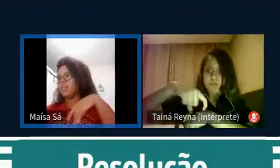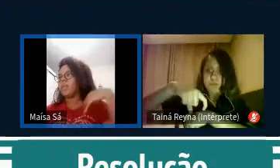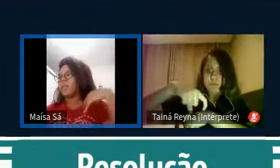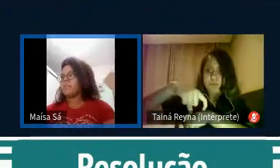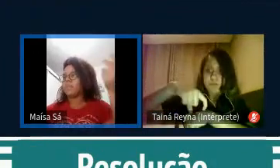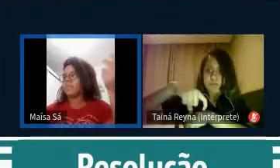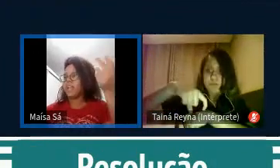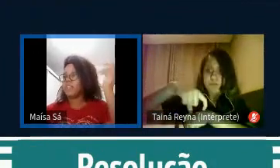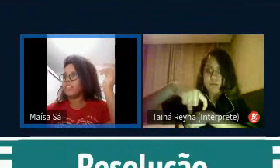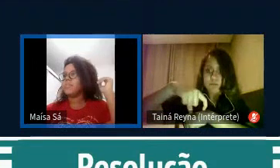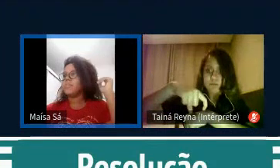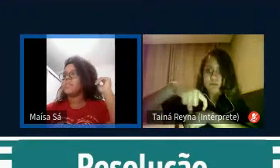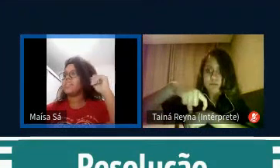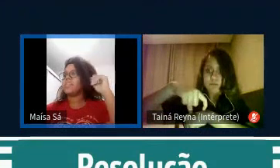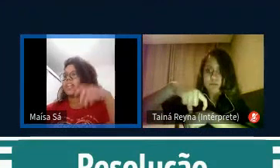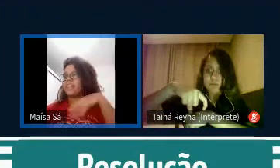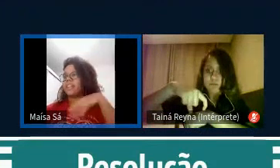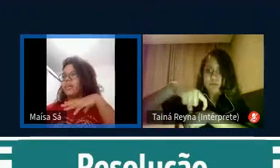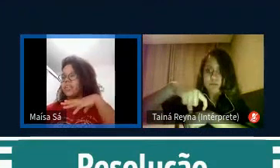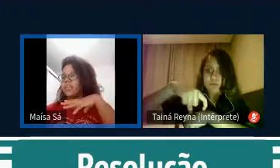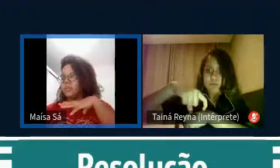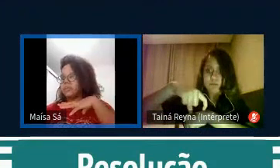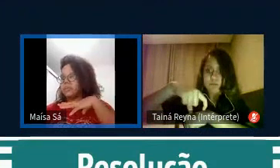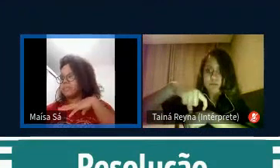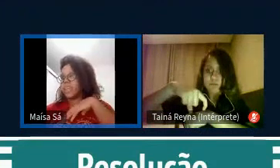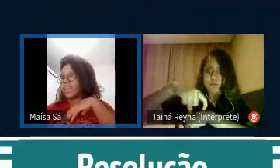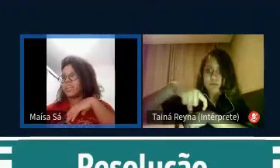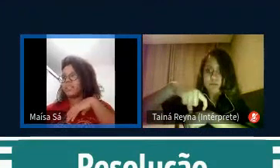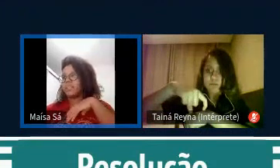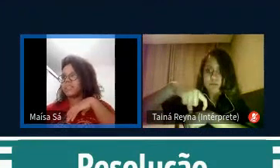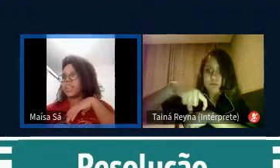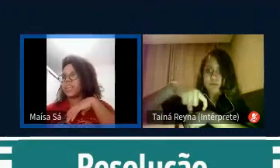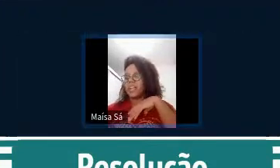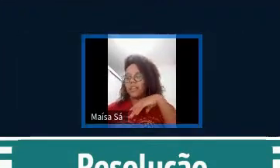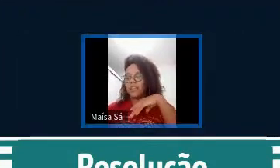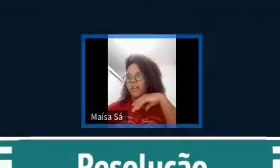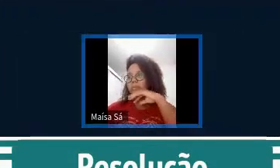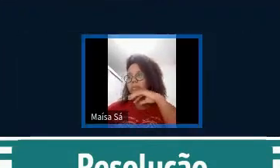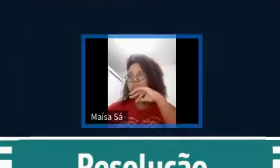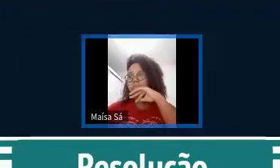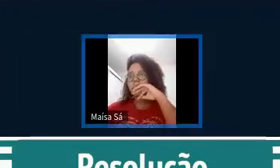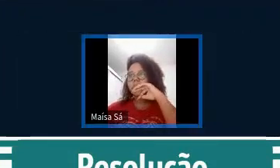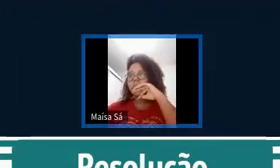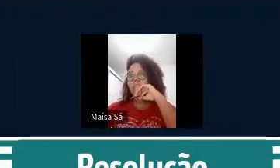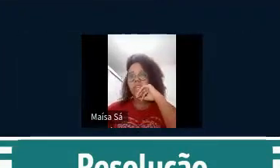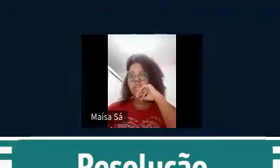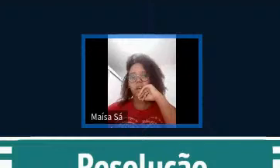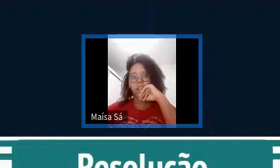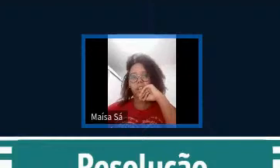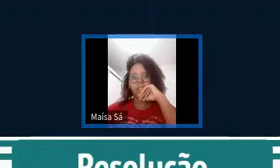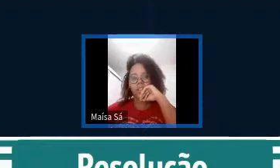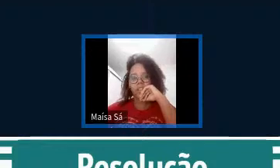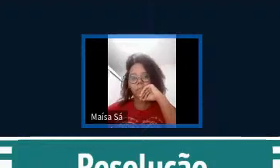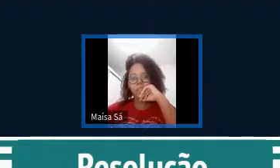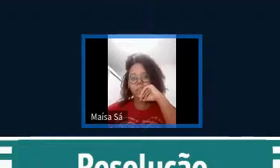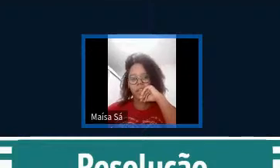e pelo LED, tem que ser igual a 9, né? Que é a tensão que é